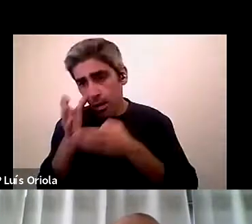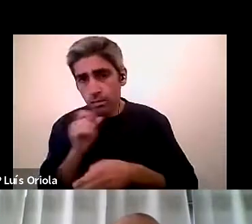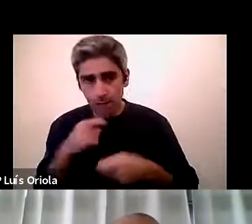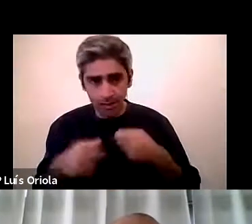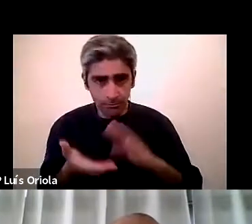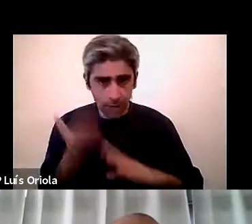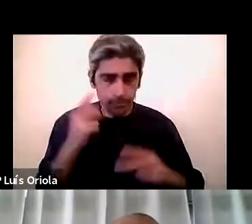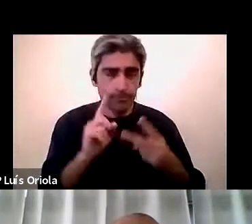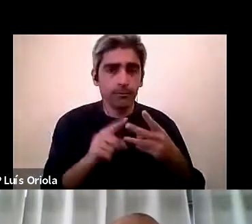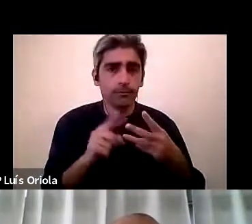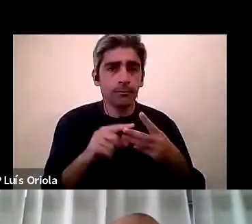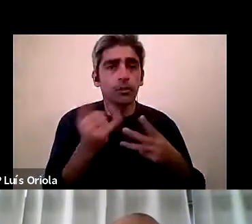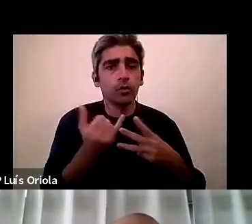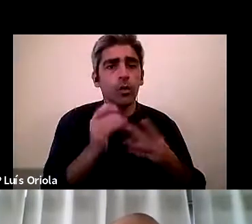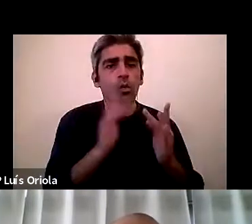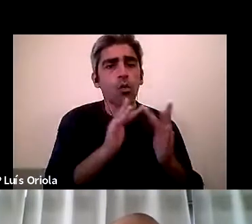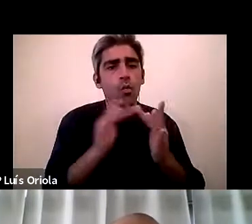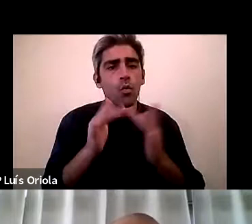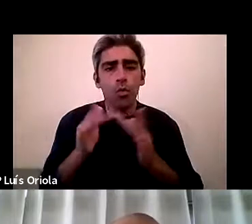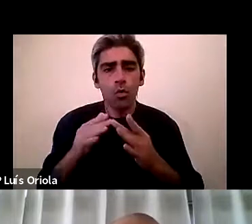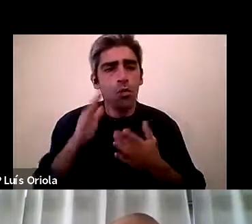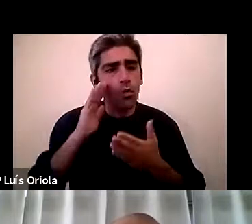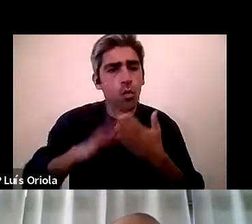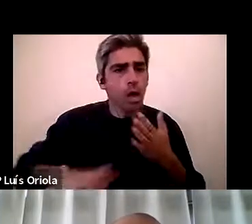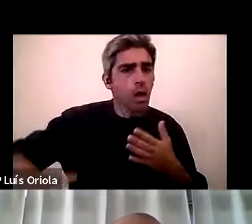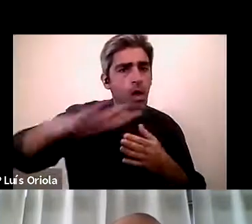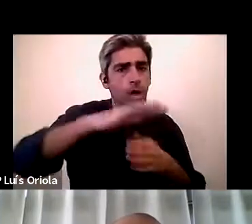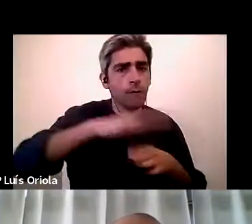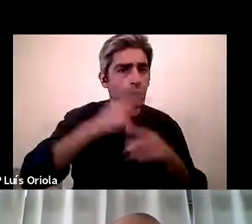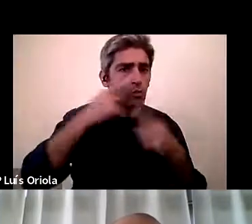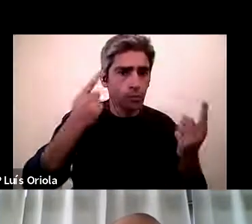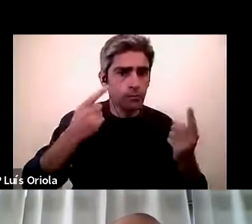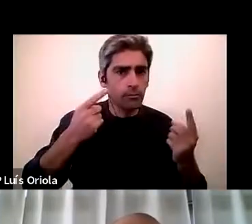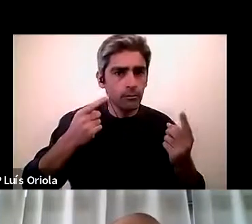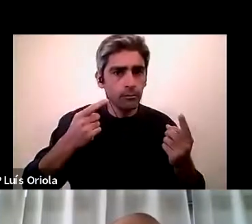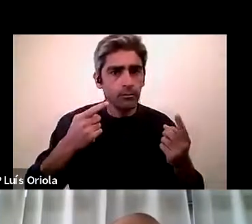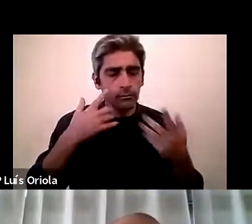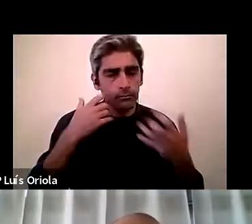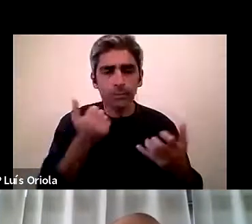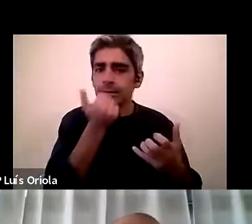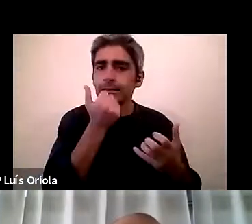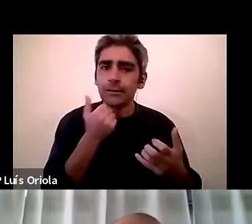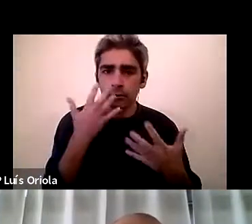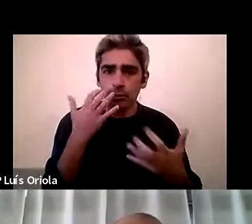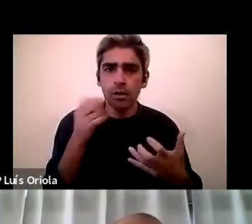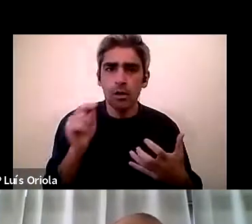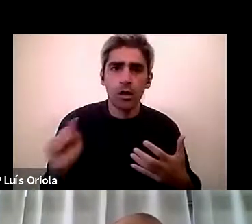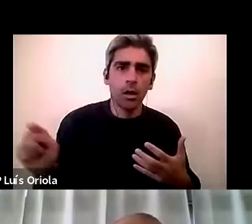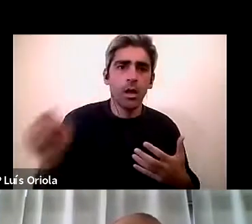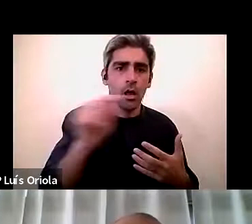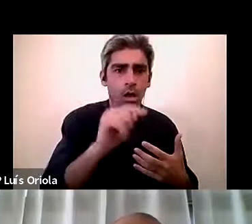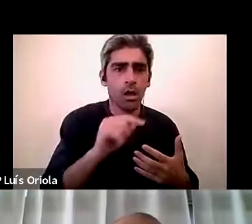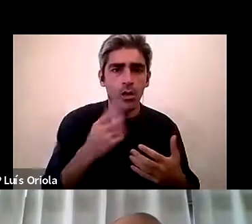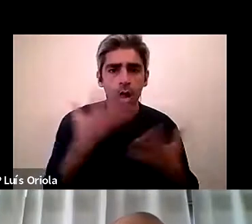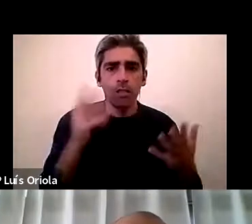segunda oportunidade que era contactar com os mais colegas da administração pública. Foi muito gratificante e foi uma